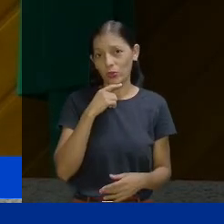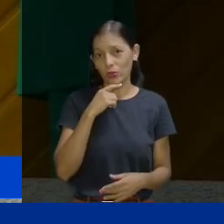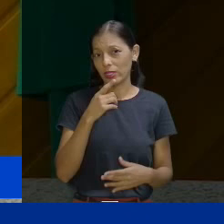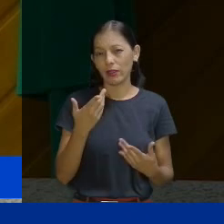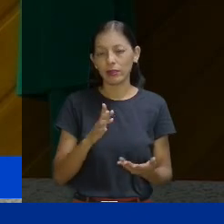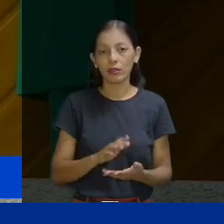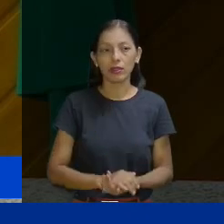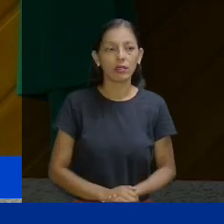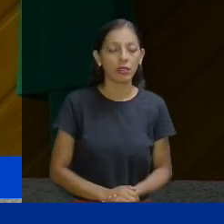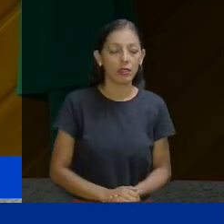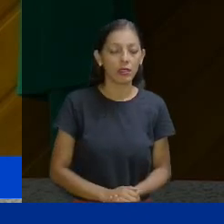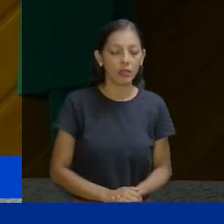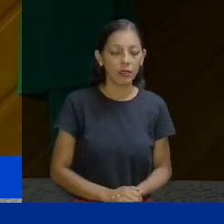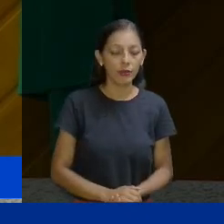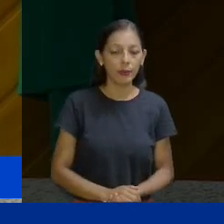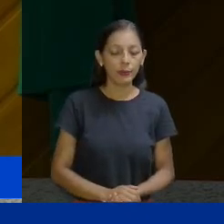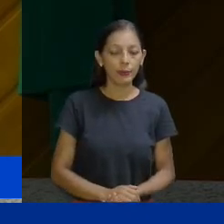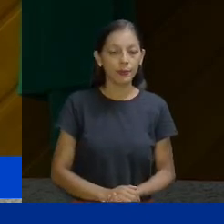com